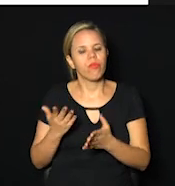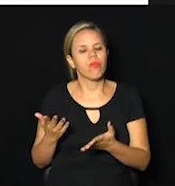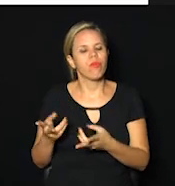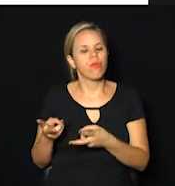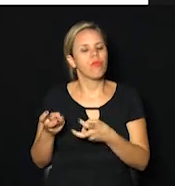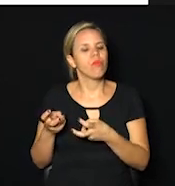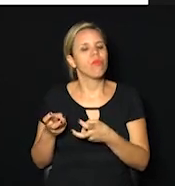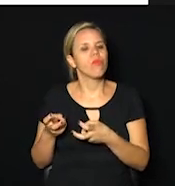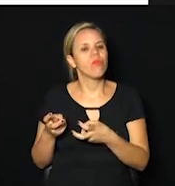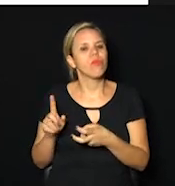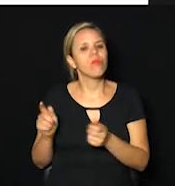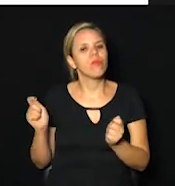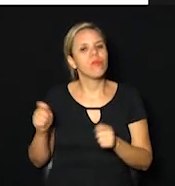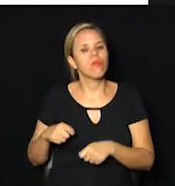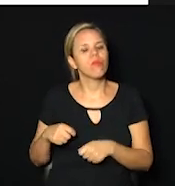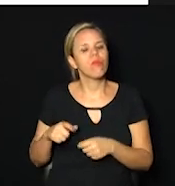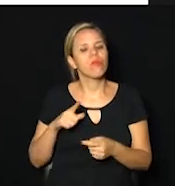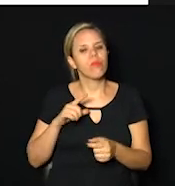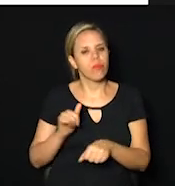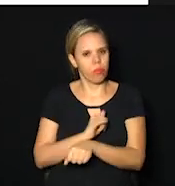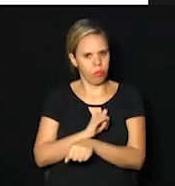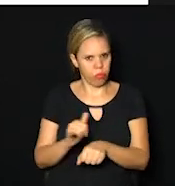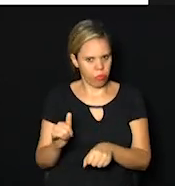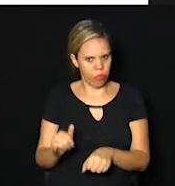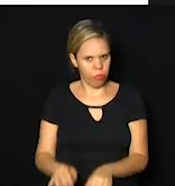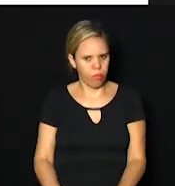observação é possível traçar estratégias.